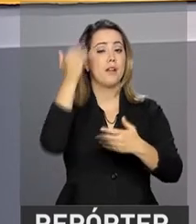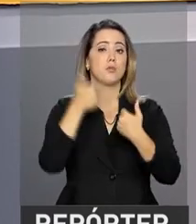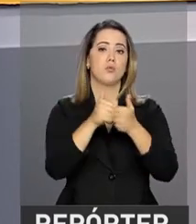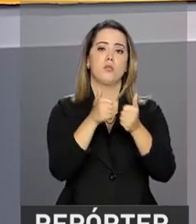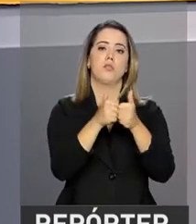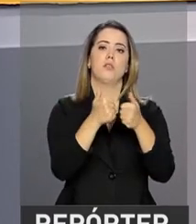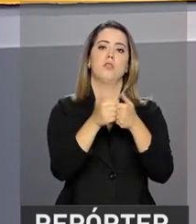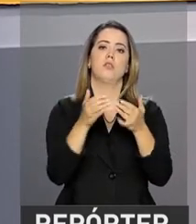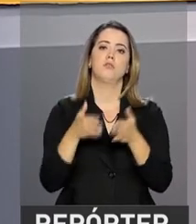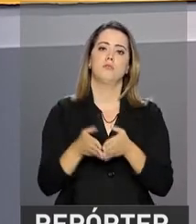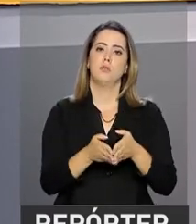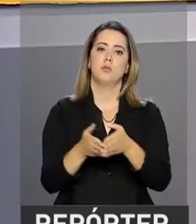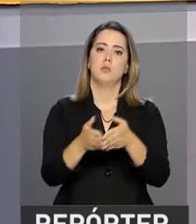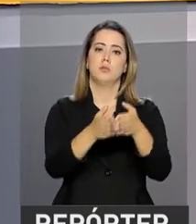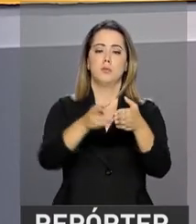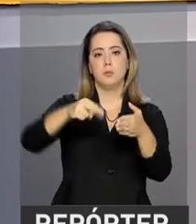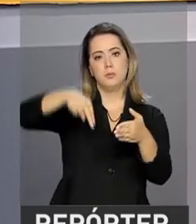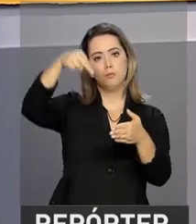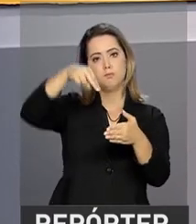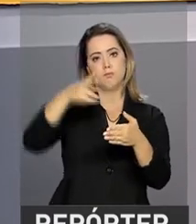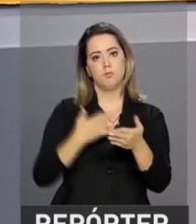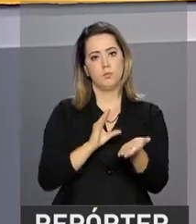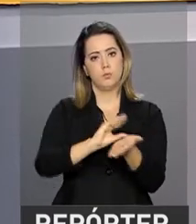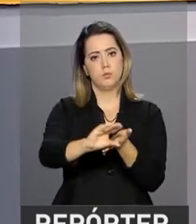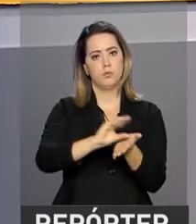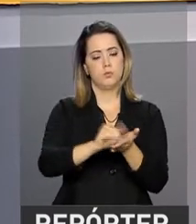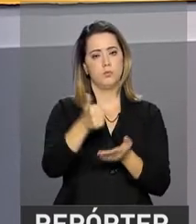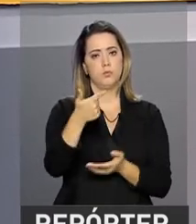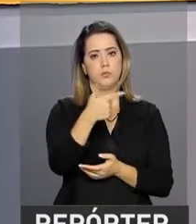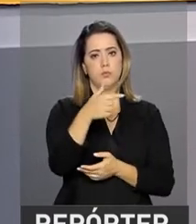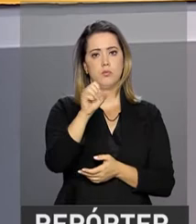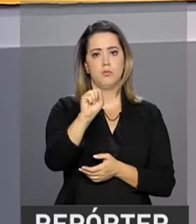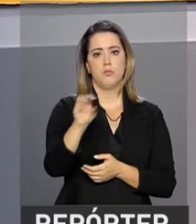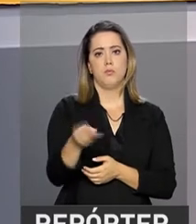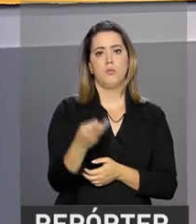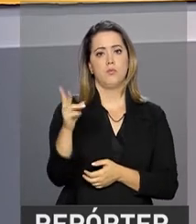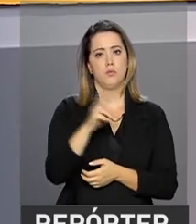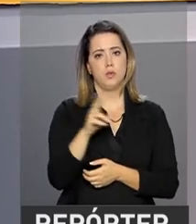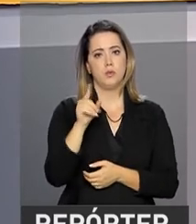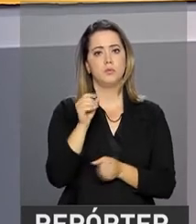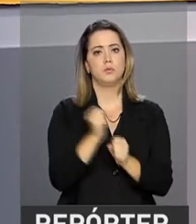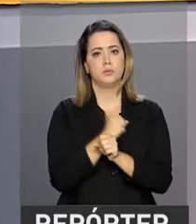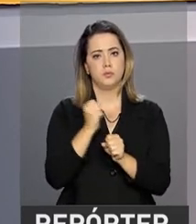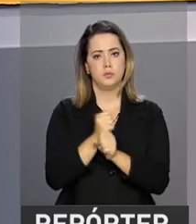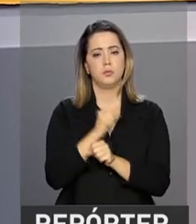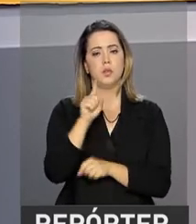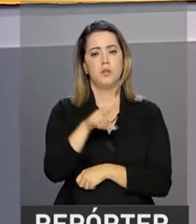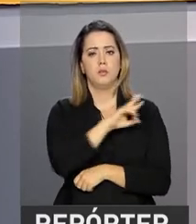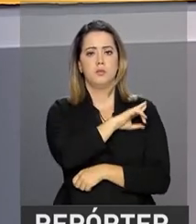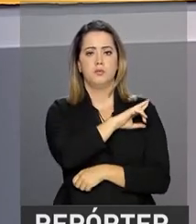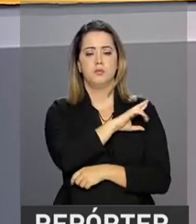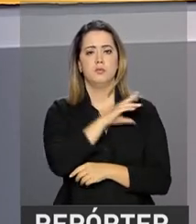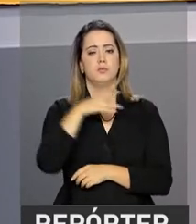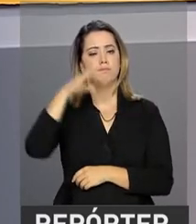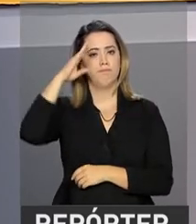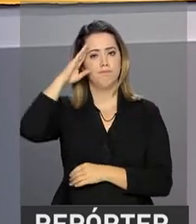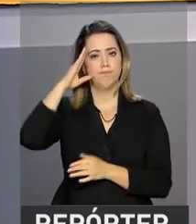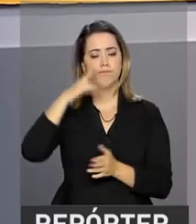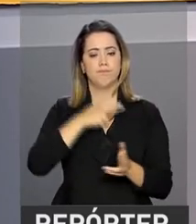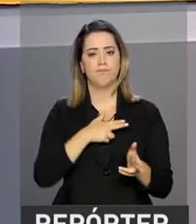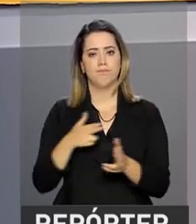da região norte o investimento é de 128 milhões de reais e as obras são de responsabilidade do